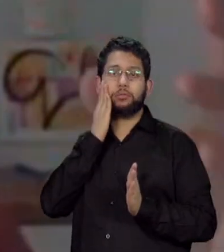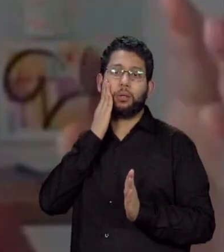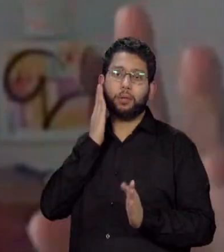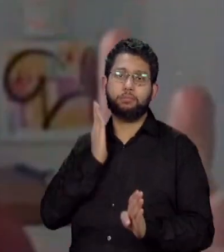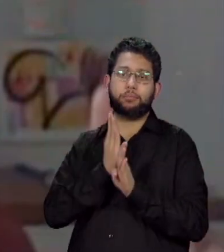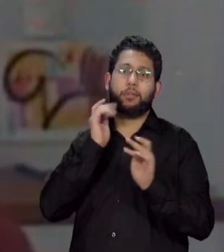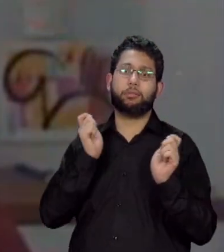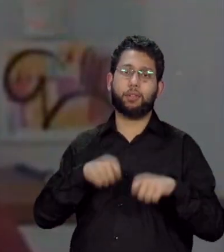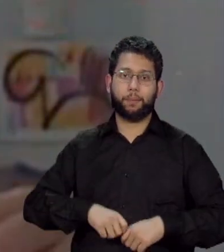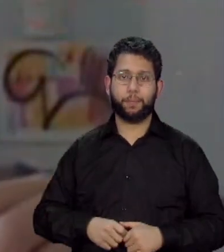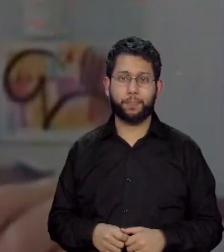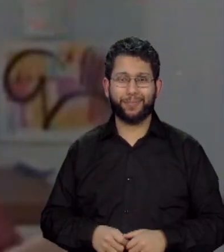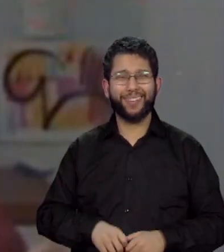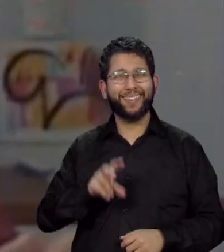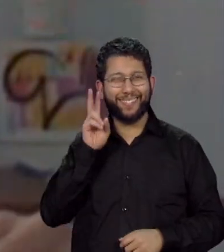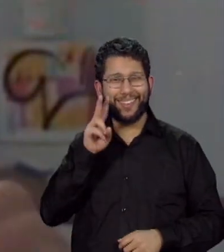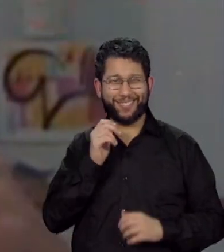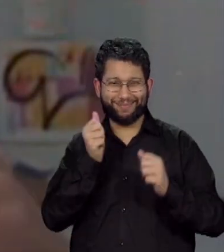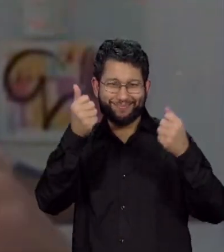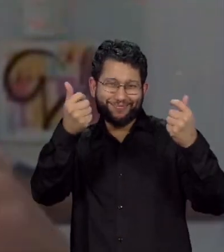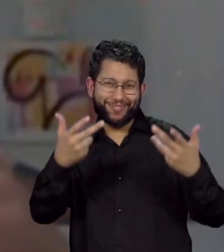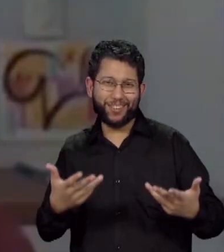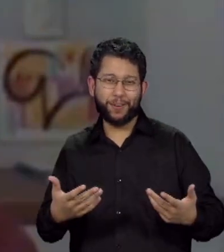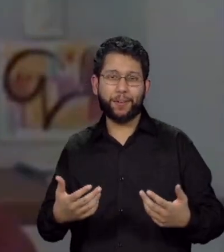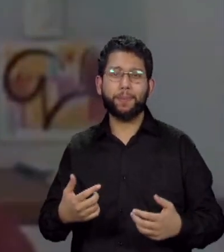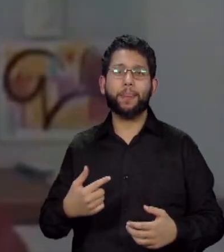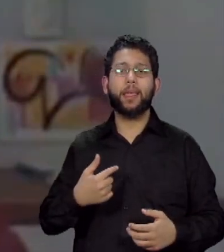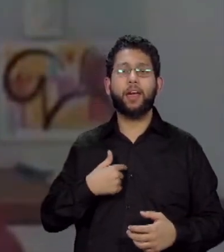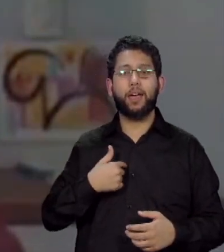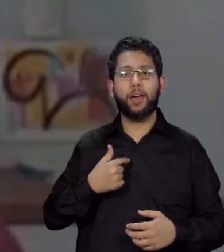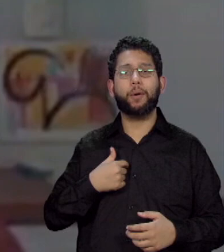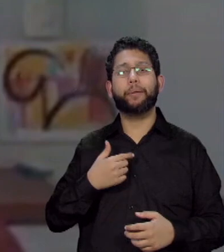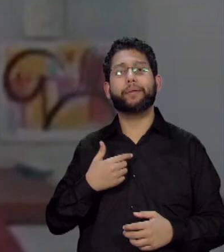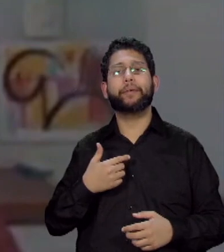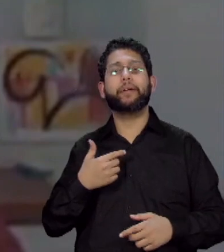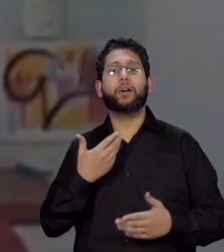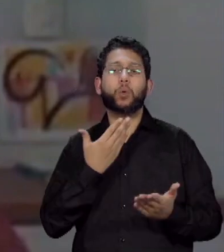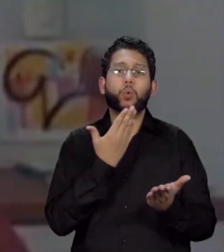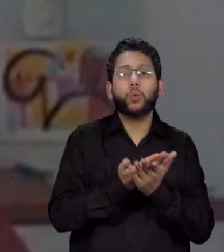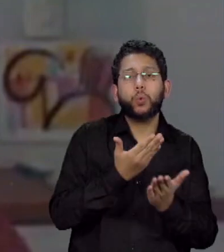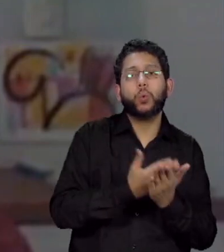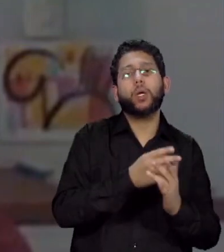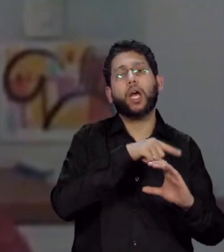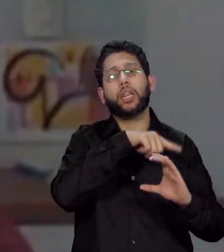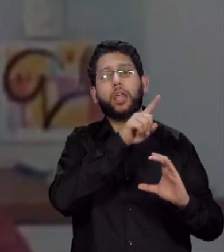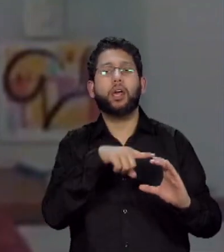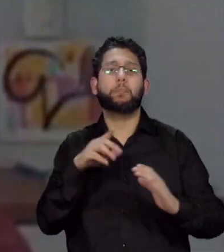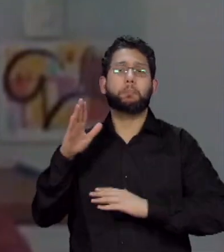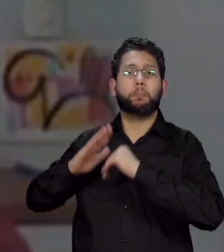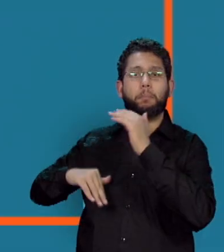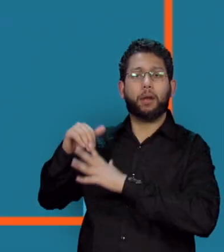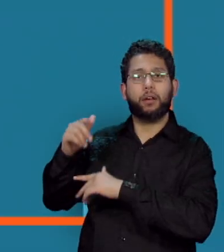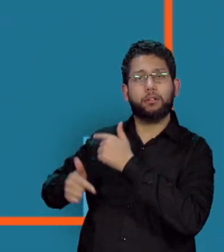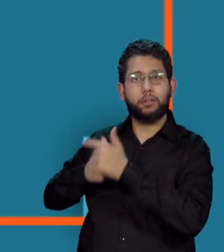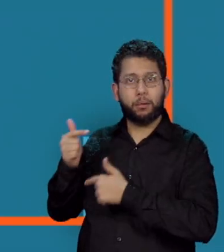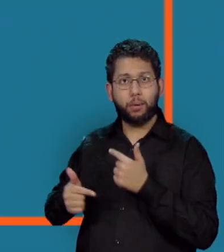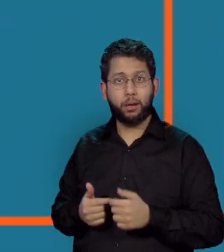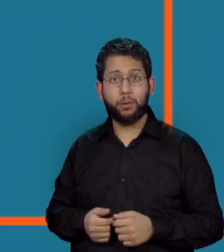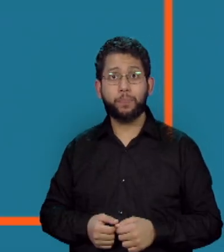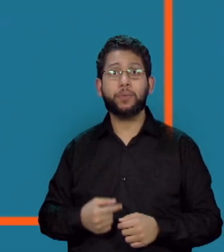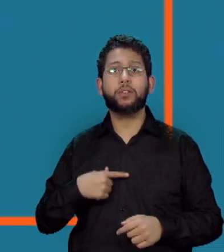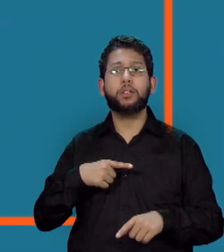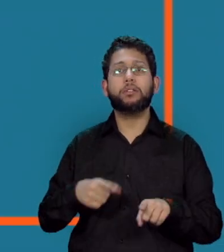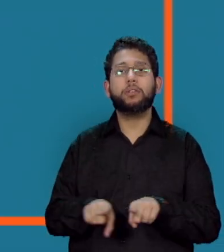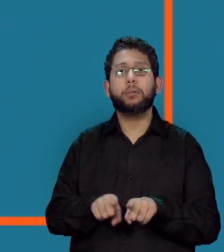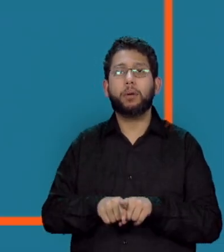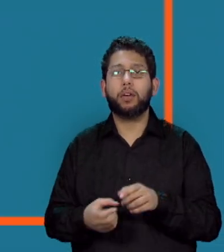nesse trânsito, né, que eu estava falando entre atividade acadêmica e atividade prática, algumas pesquisas nós realizamos